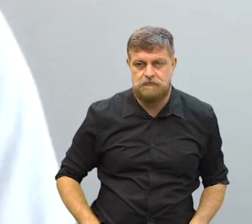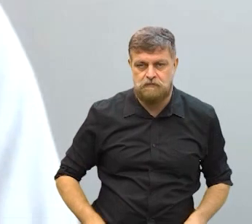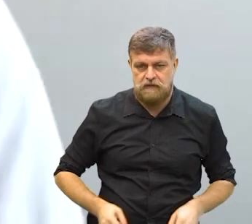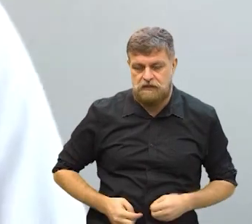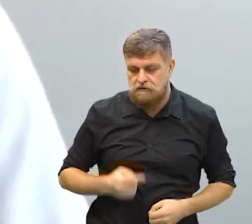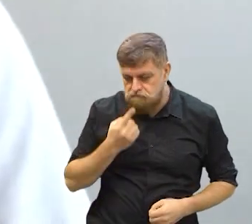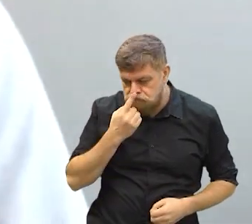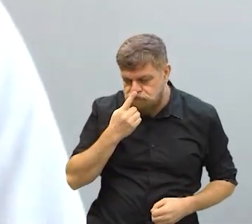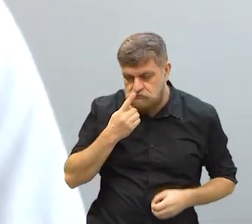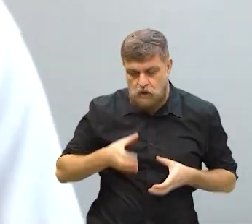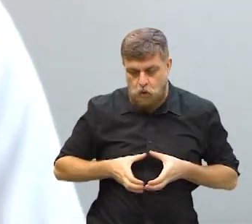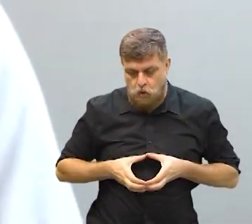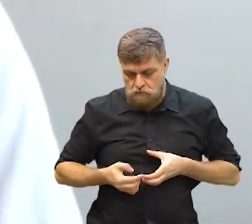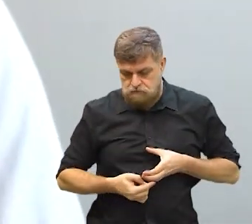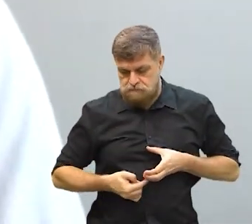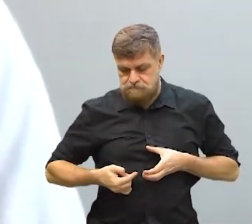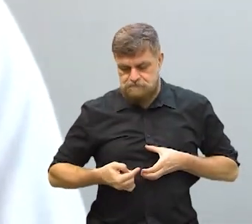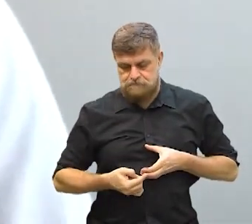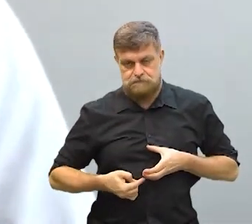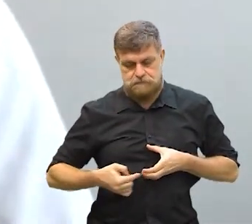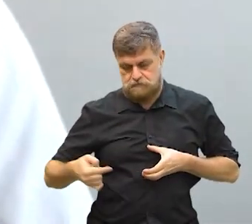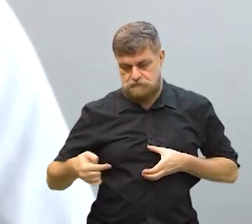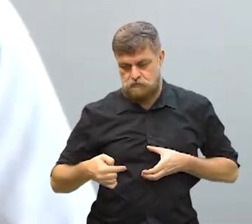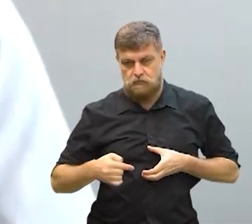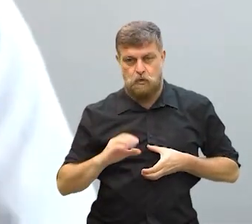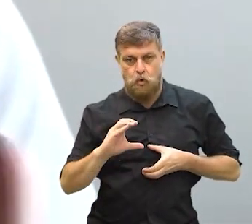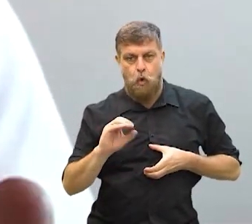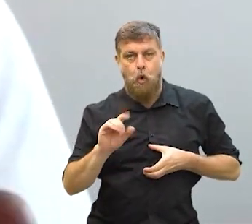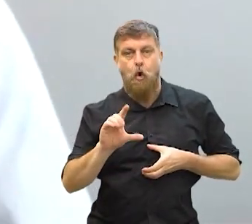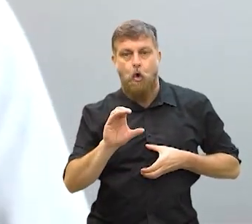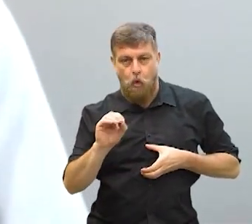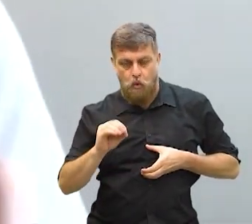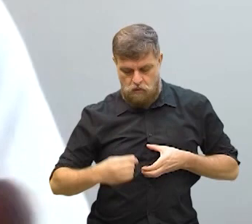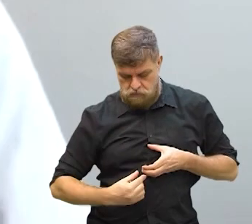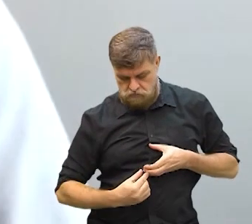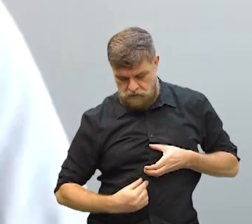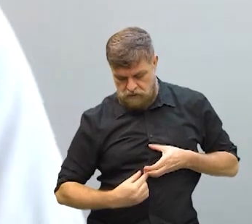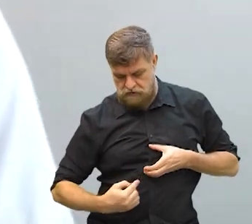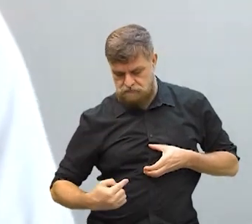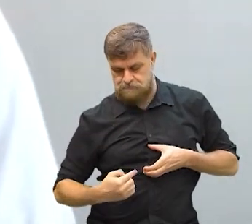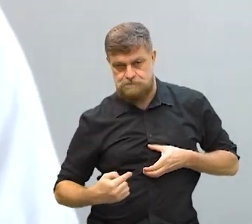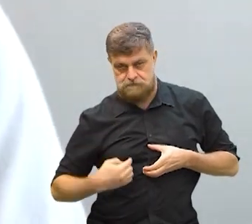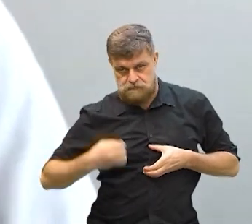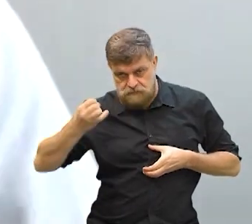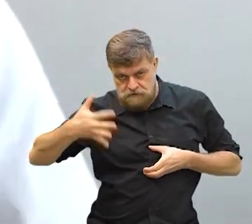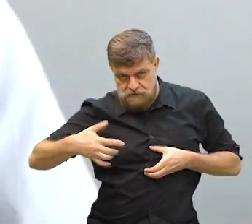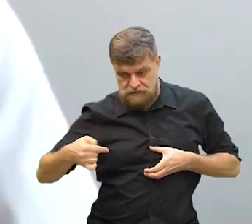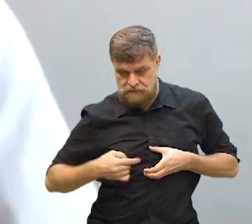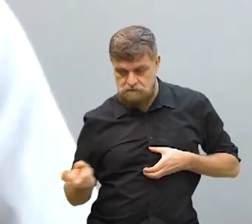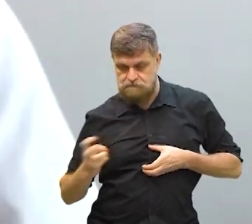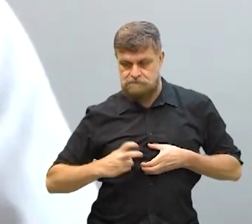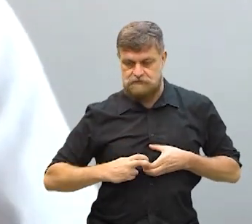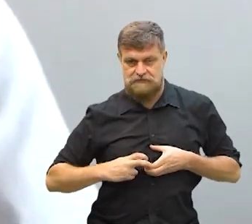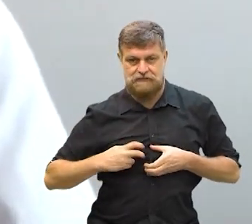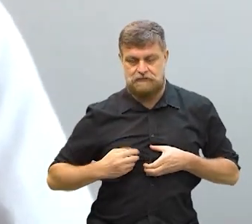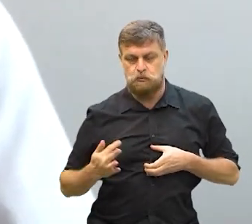corpo. E no caso das mulheres, esse vírus ele se instala no colo do útero, que é aquela porção do útero que a gente mencionou, e ele